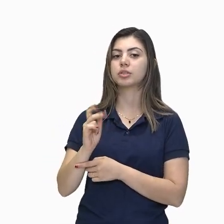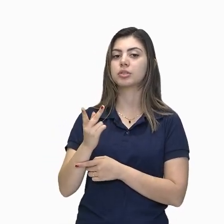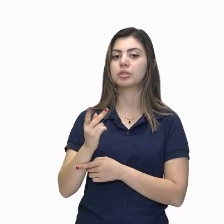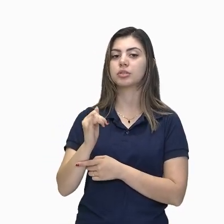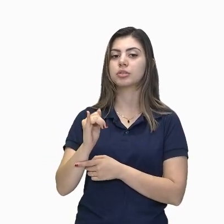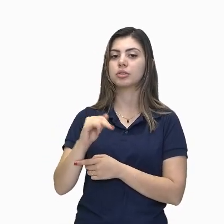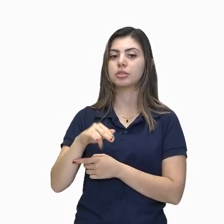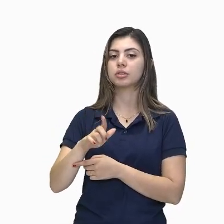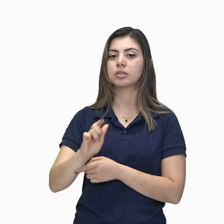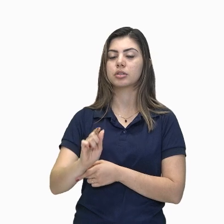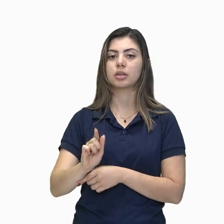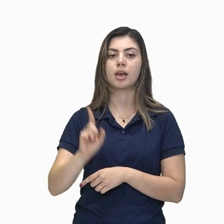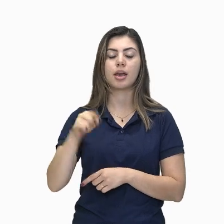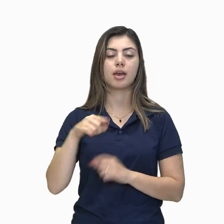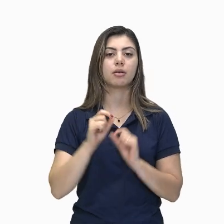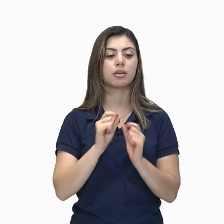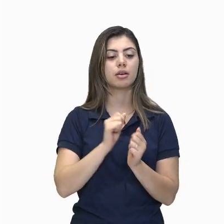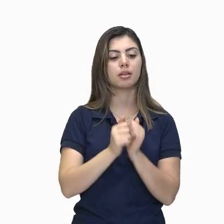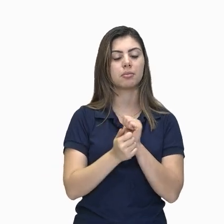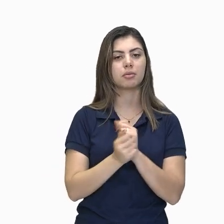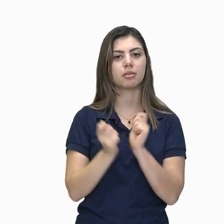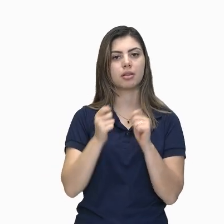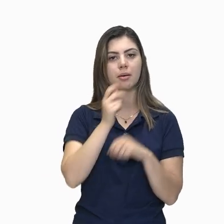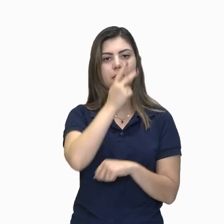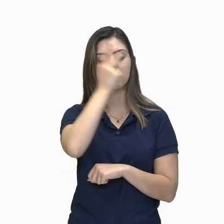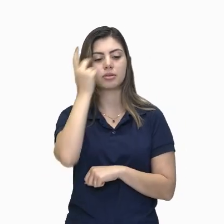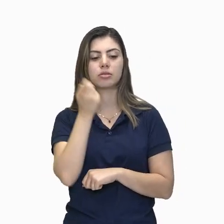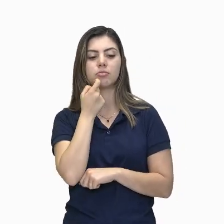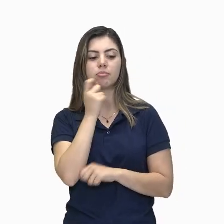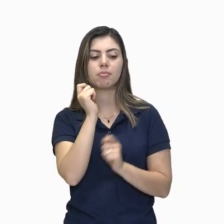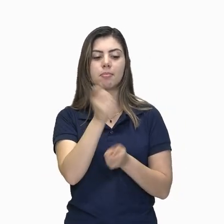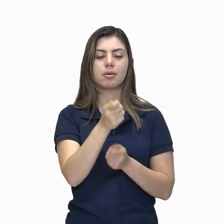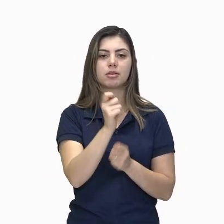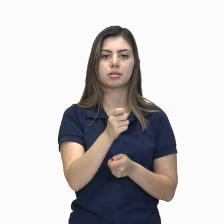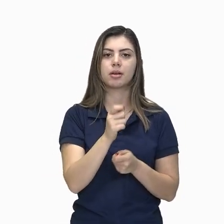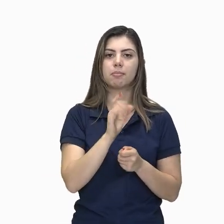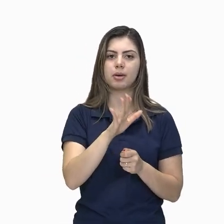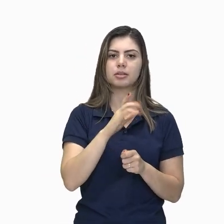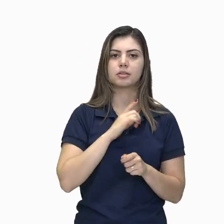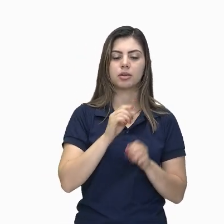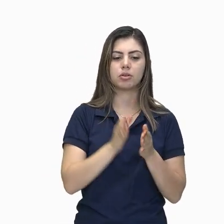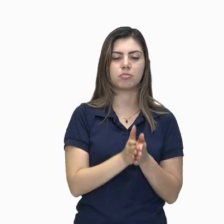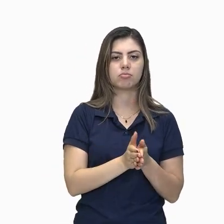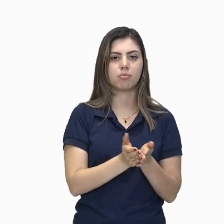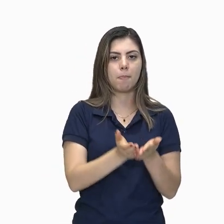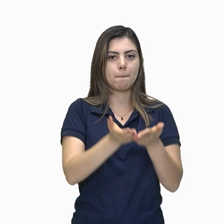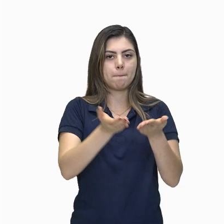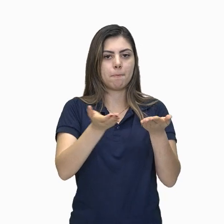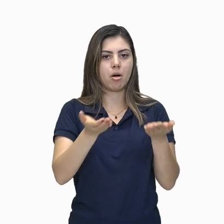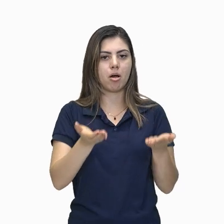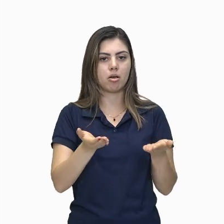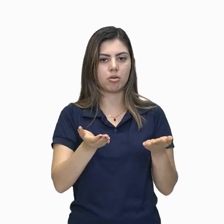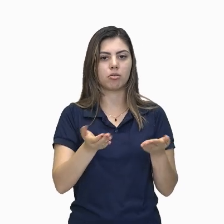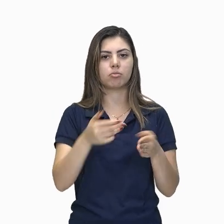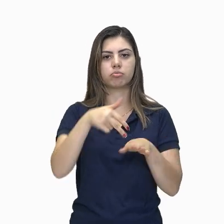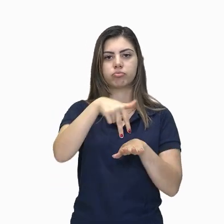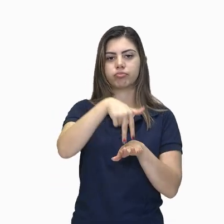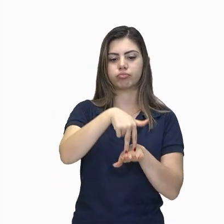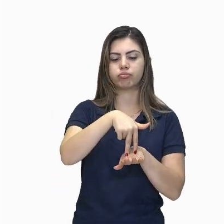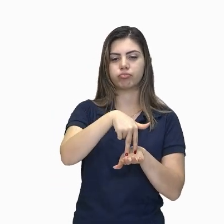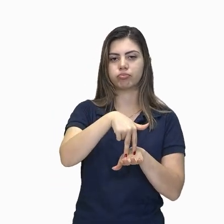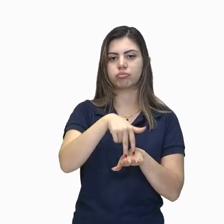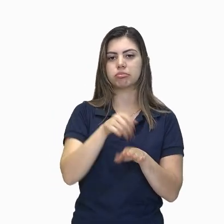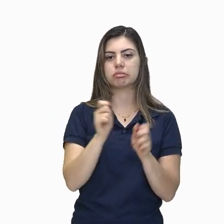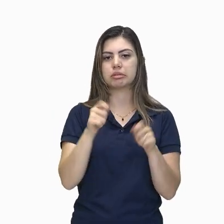para pescaria. É isso mesmo, com pranchas maiores e mais estáveis. Elas são maiores e mais estáveis, vocês vão ver por quê, né? Permitindo